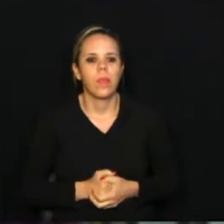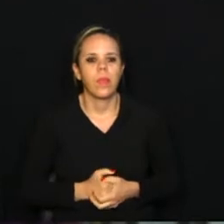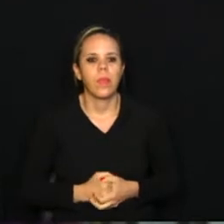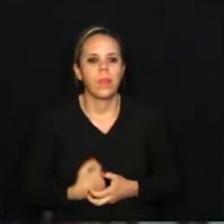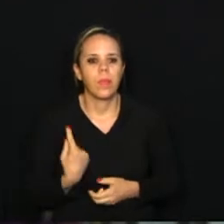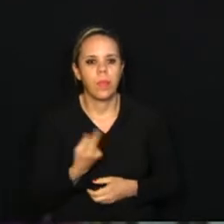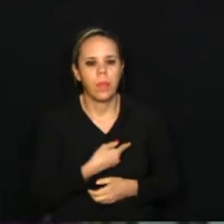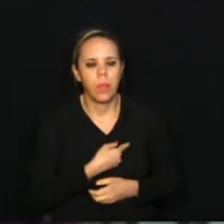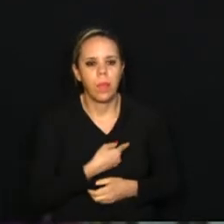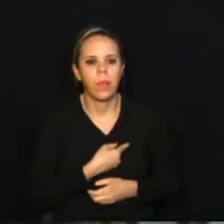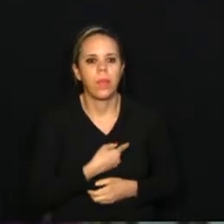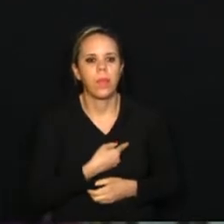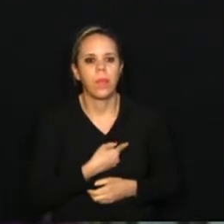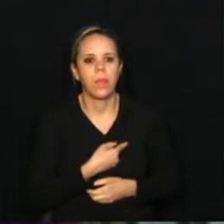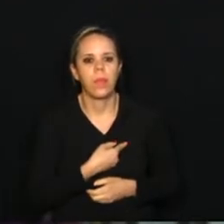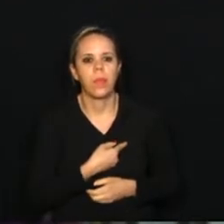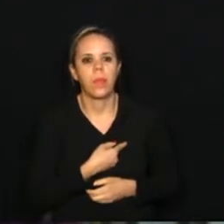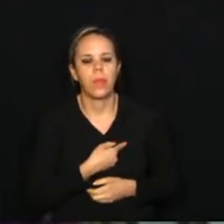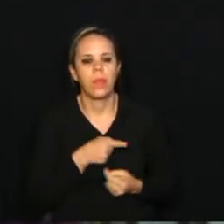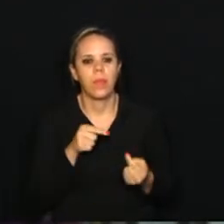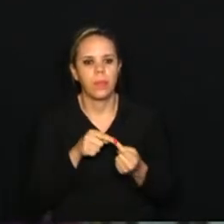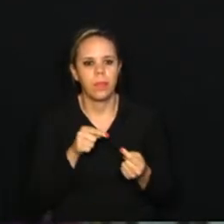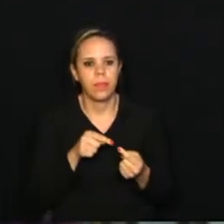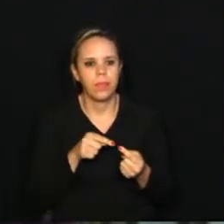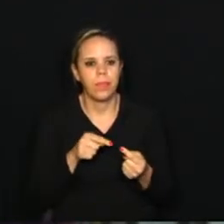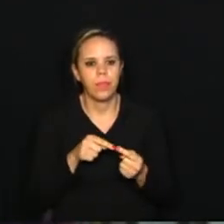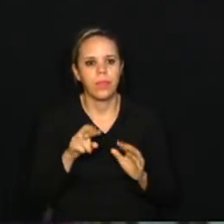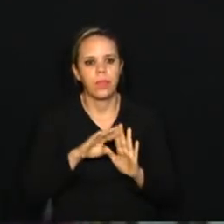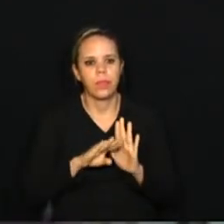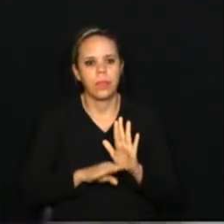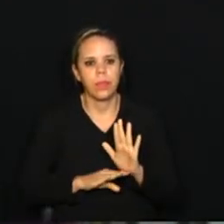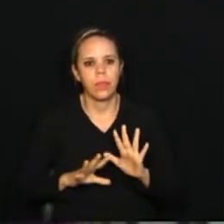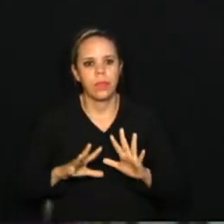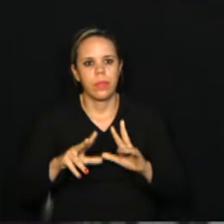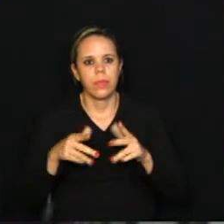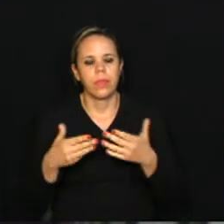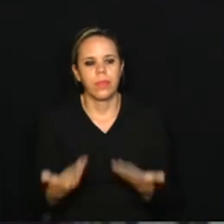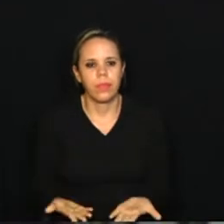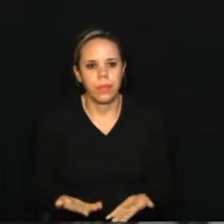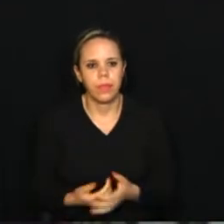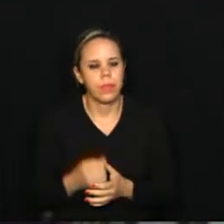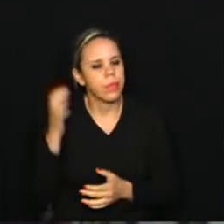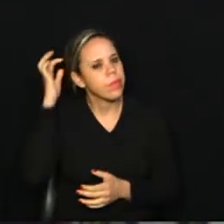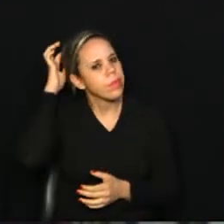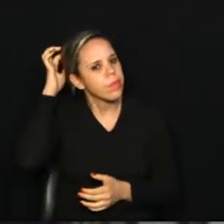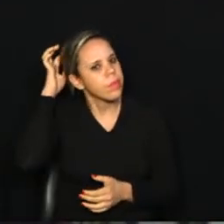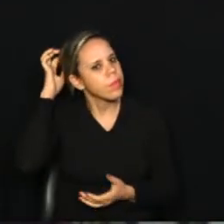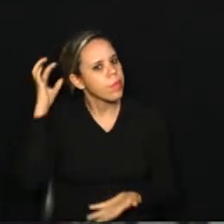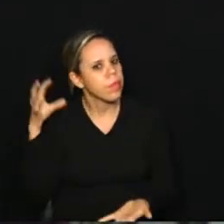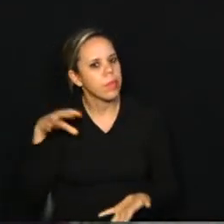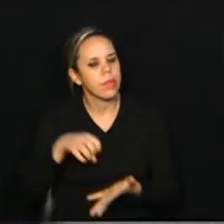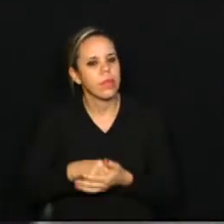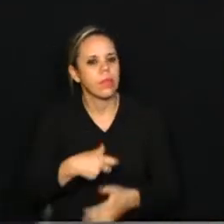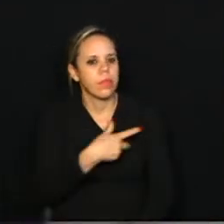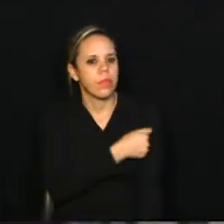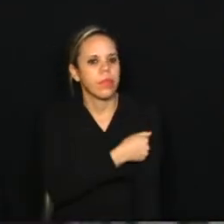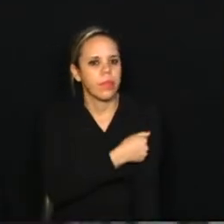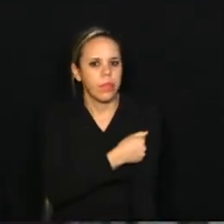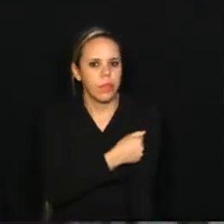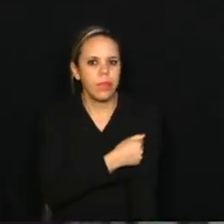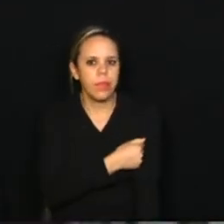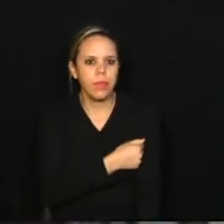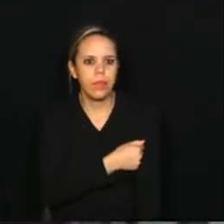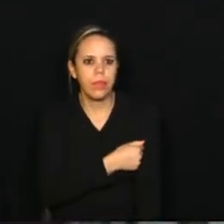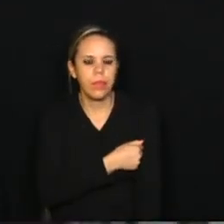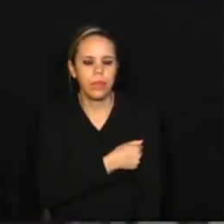Nós cruzamos todas as listas de inscrição, de vacinação,